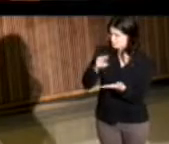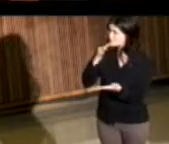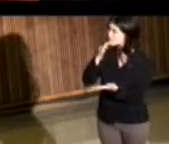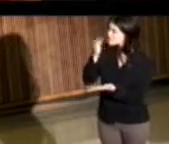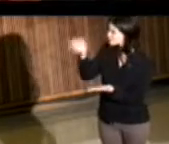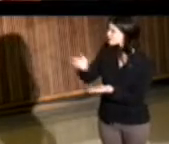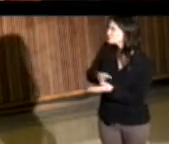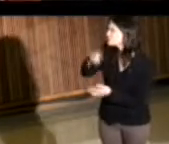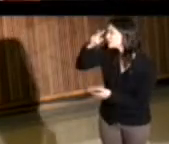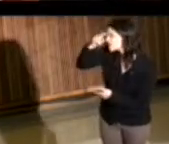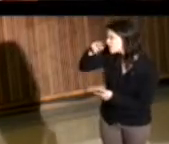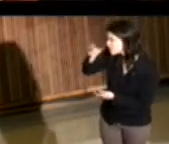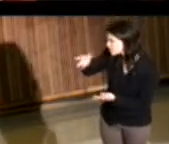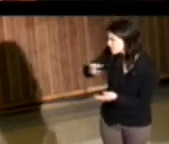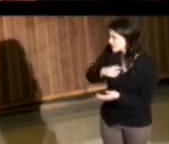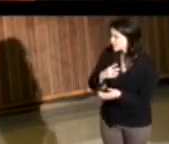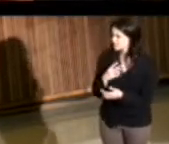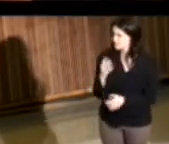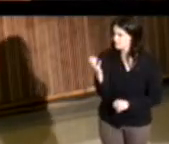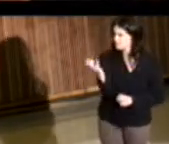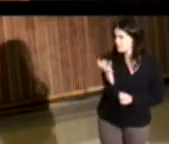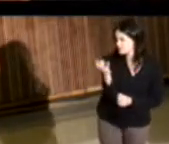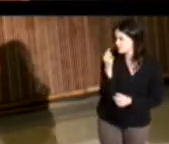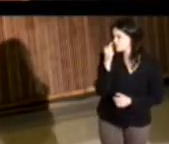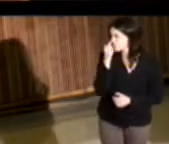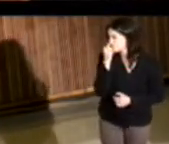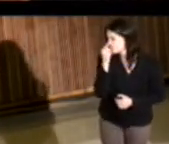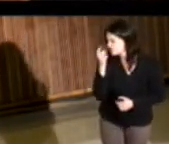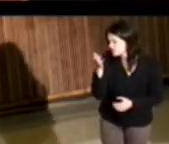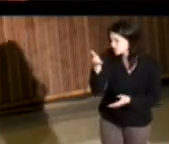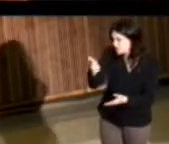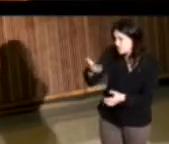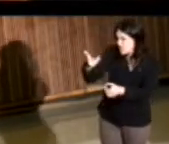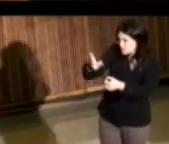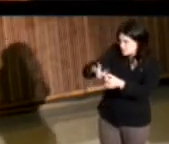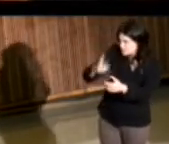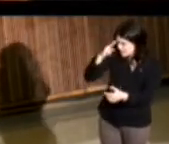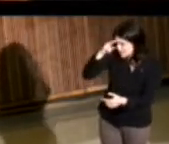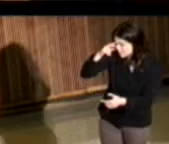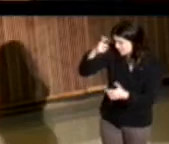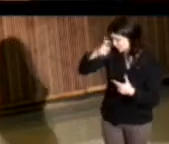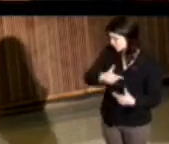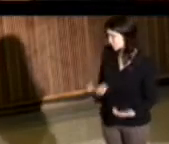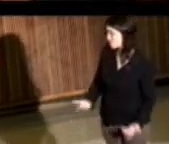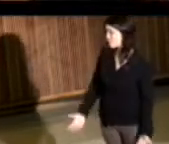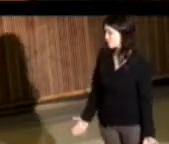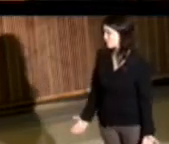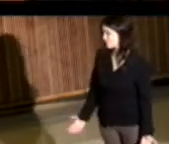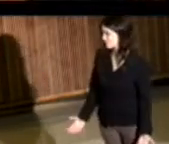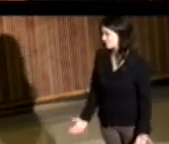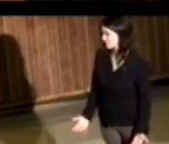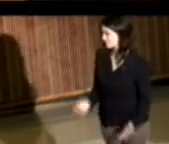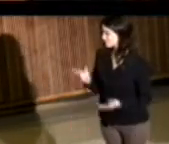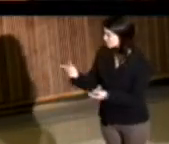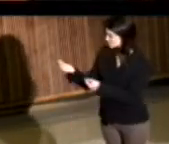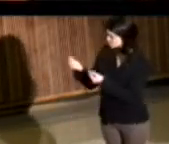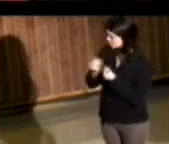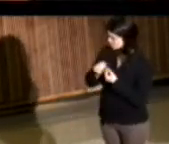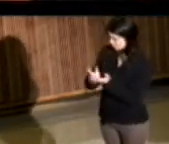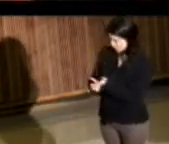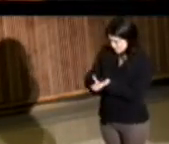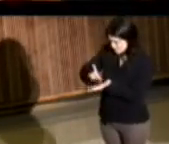lembra daquele mendigo mal cheiroso no posto de gasolina, assim? Esse sou eu. E por causa dessa